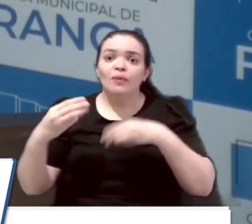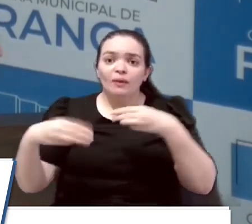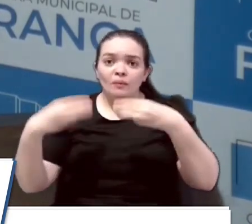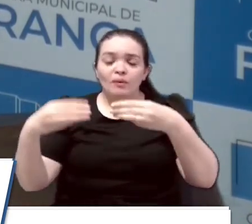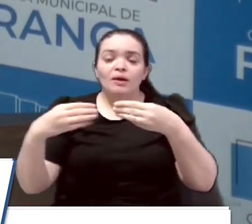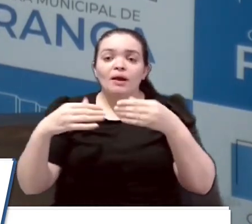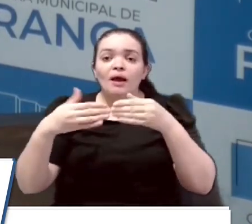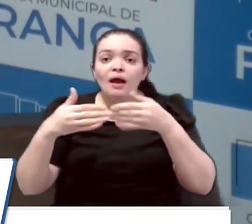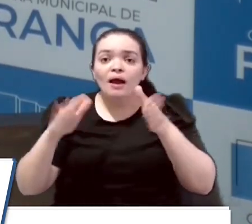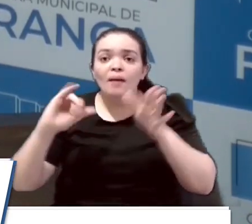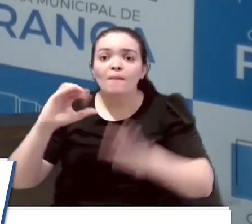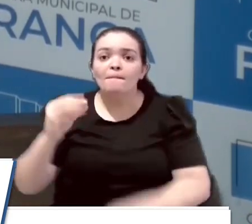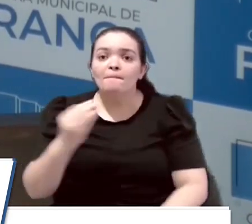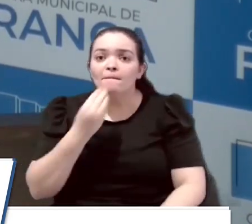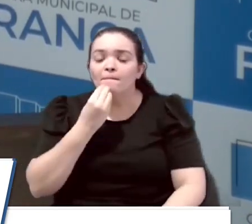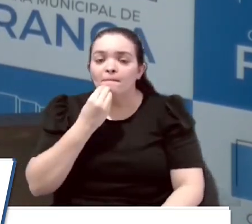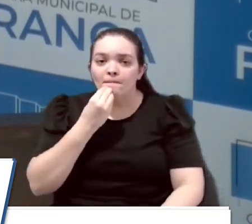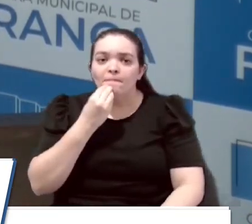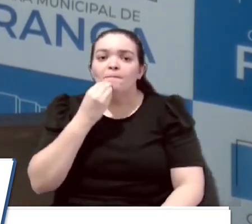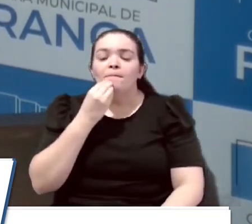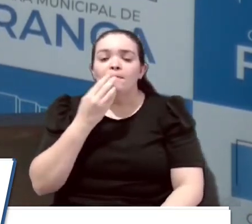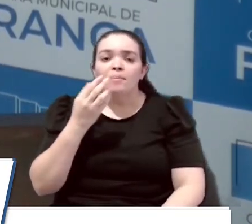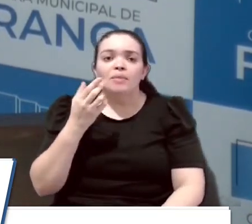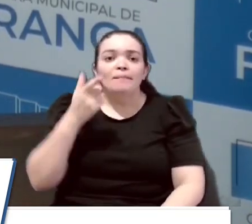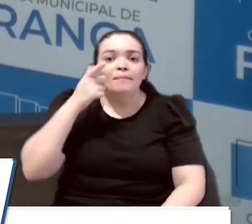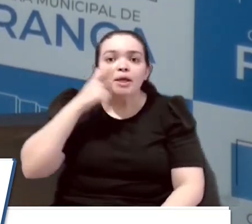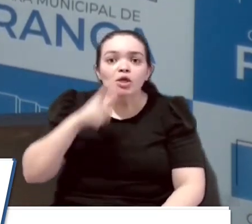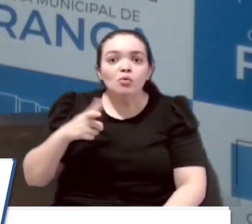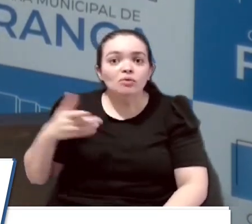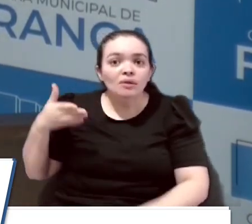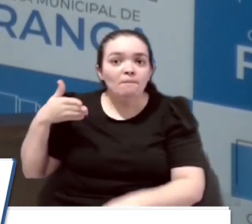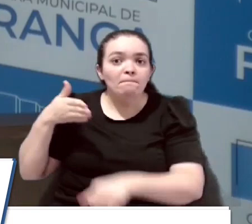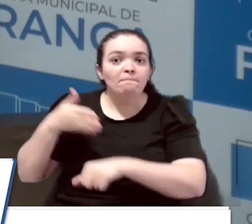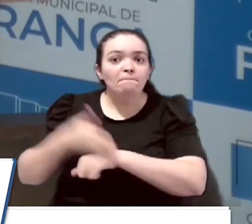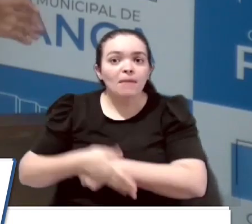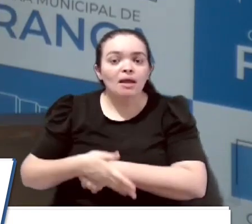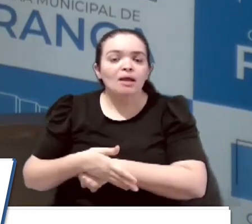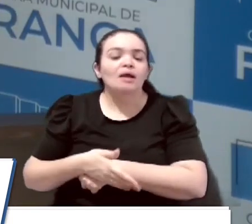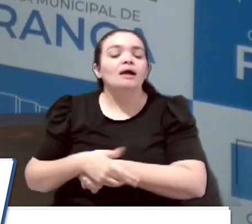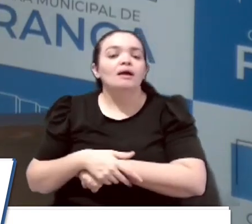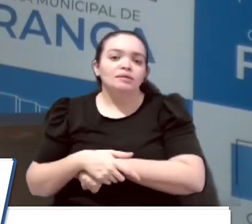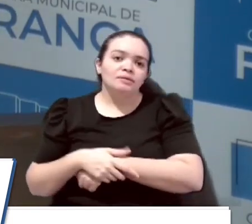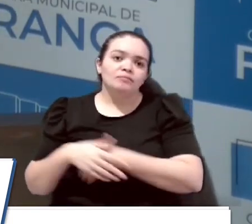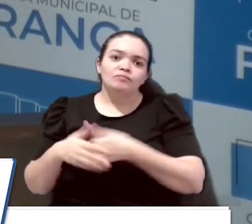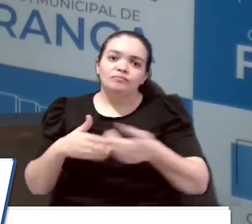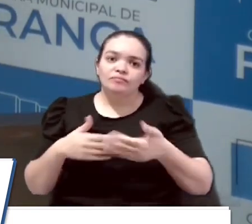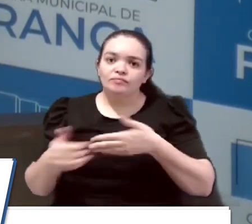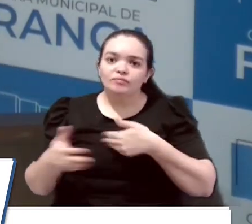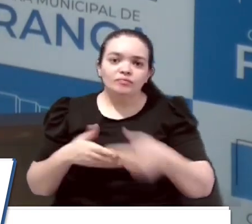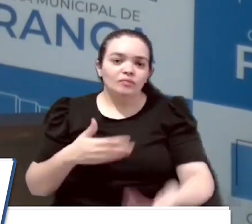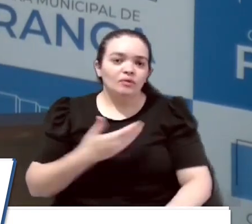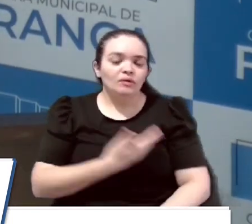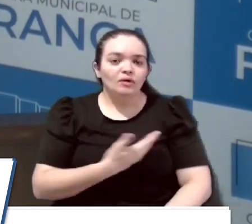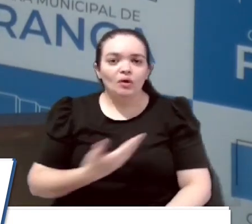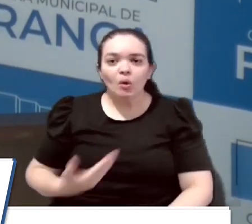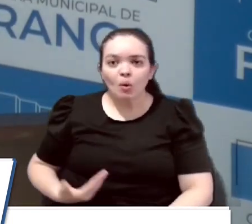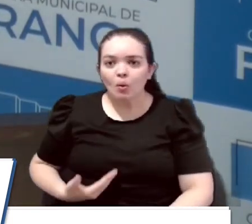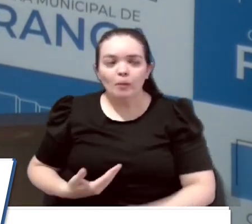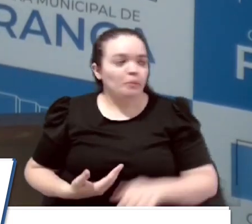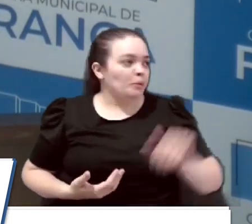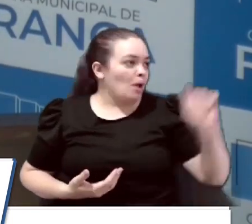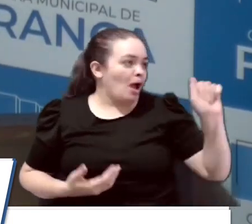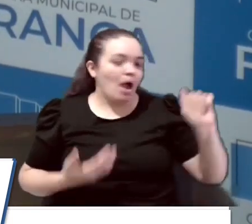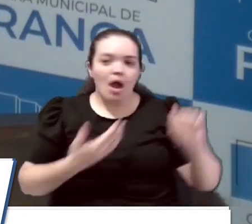ele leva os colegas lá, para que todos participem. Eu falo assim, independente se é o governo do A ou do